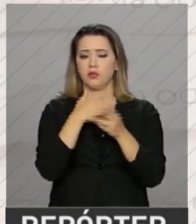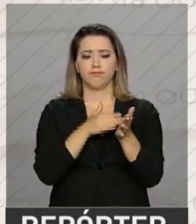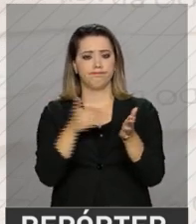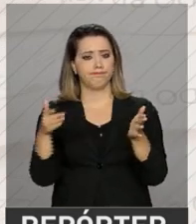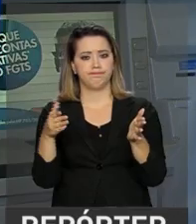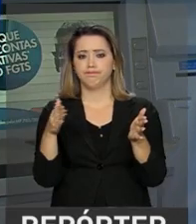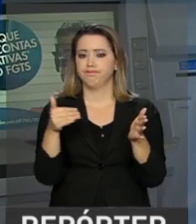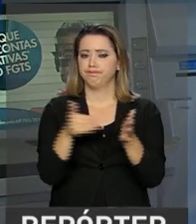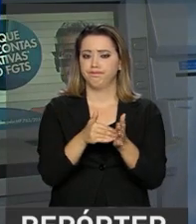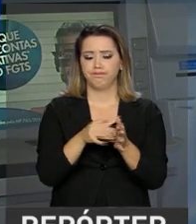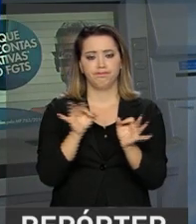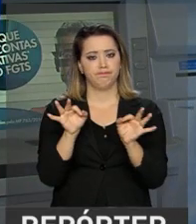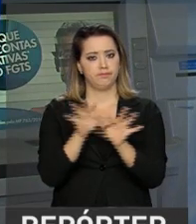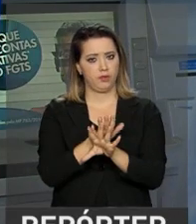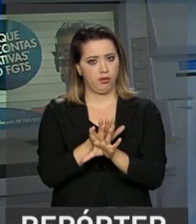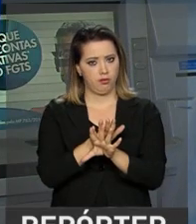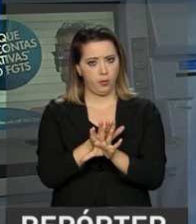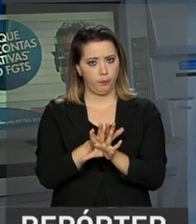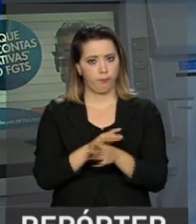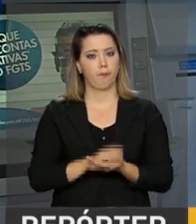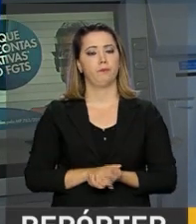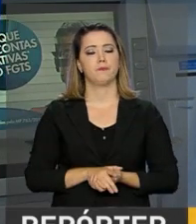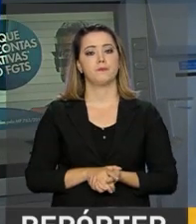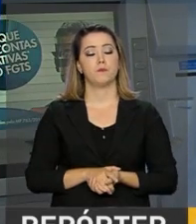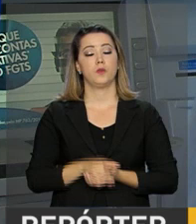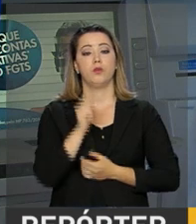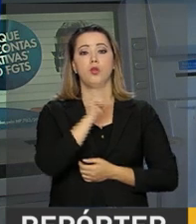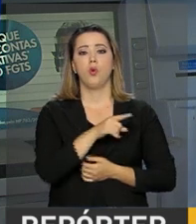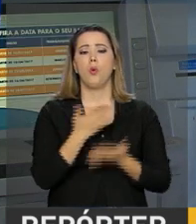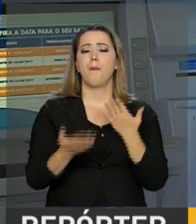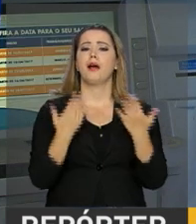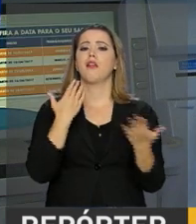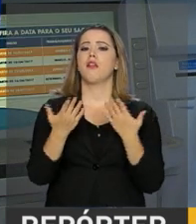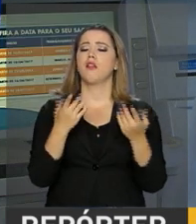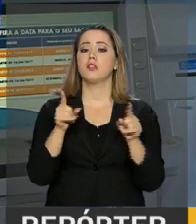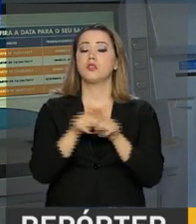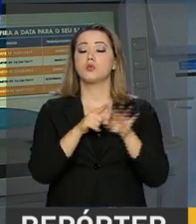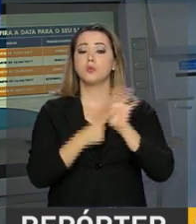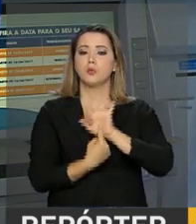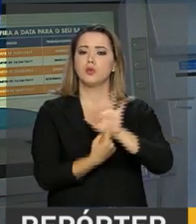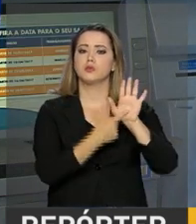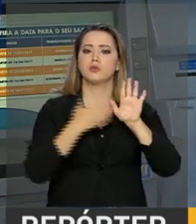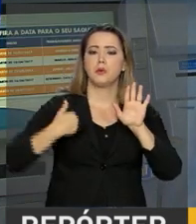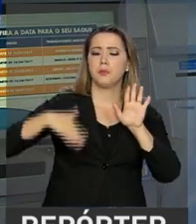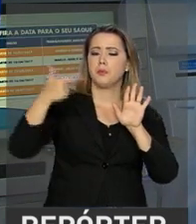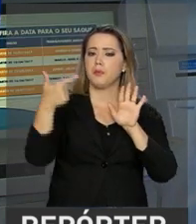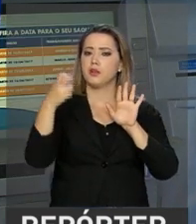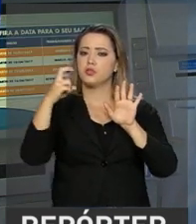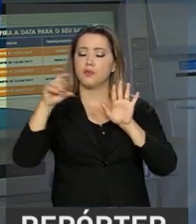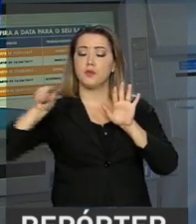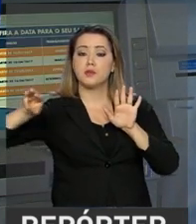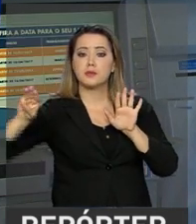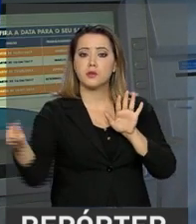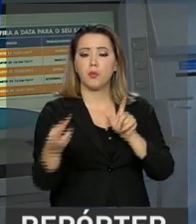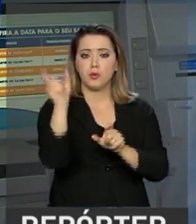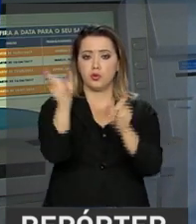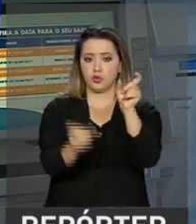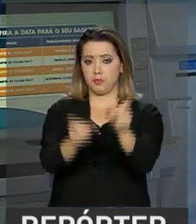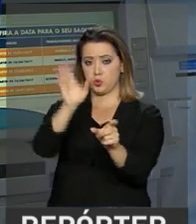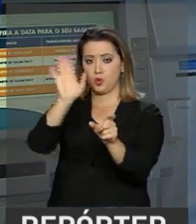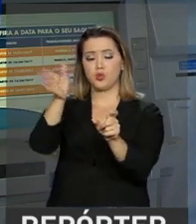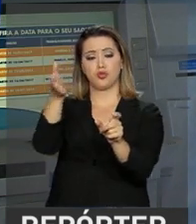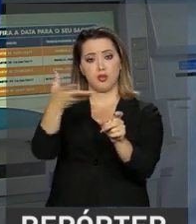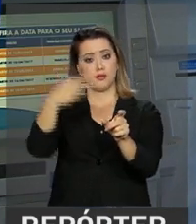prorrogado o último balanço da Caixa Econômica Federal divulgado neste mês indica que mais de 25 milhões de trabalhadores